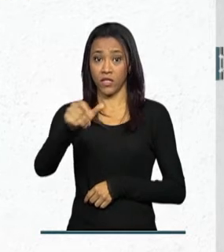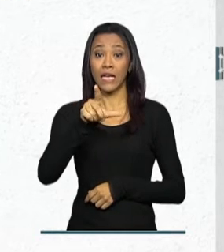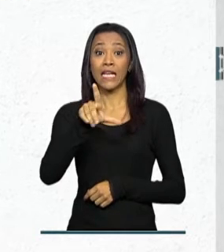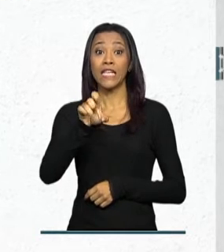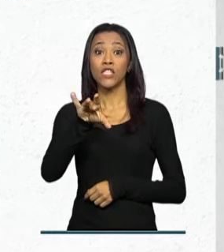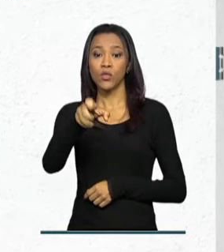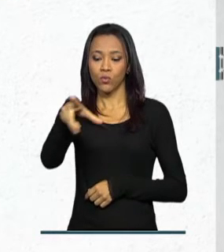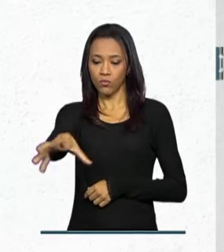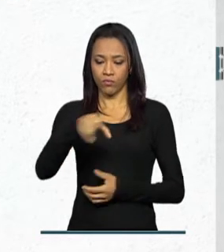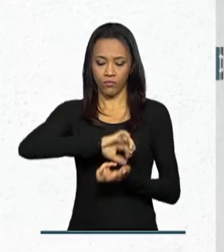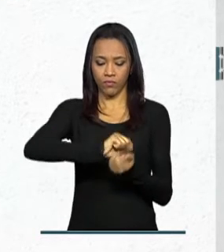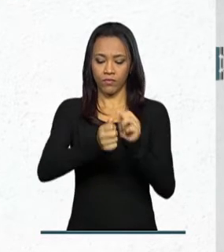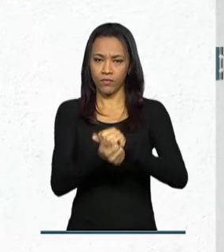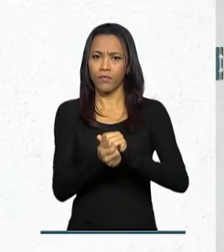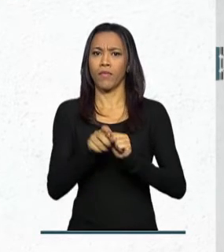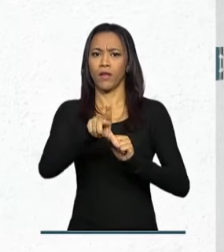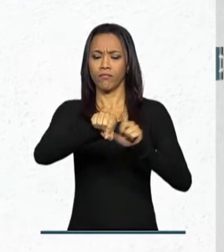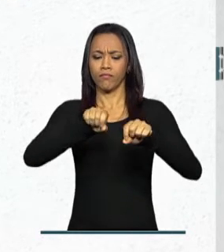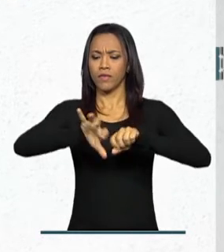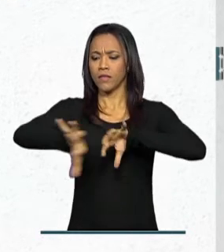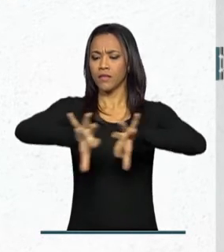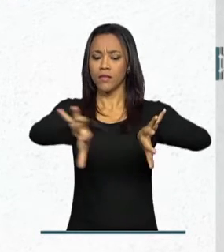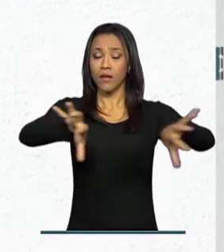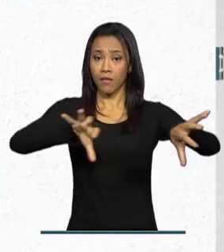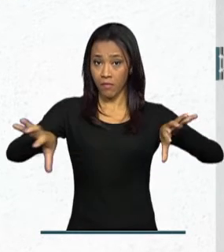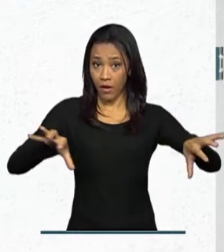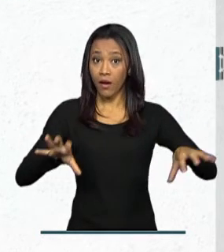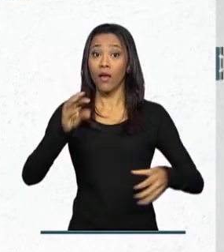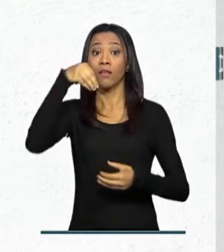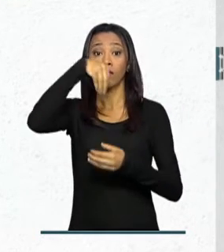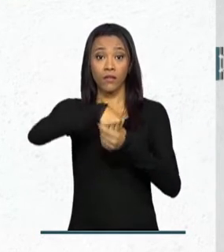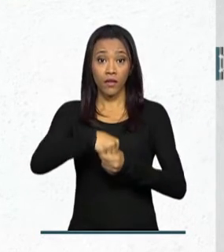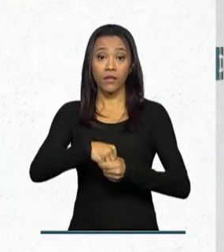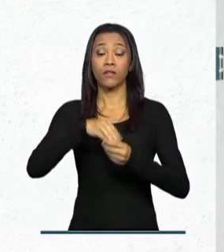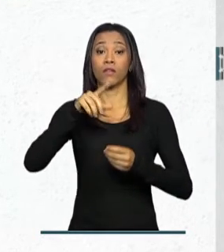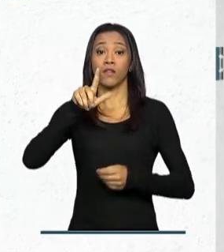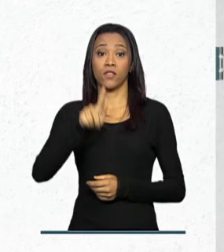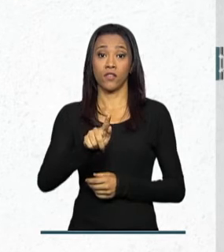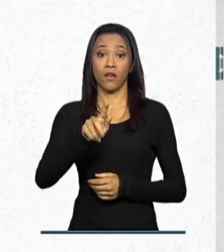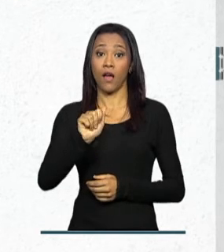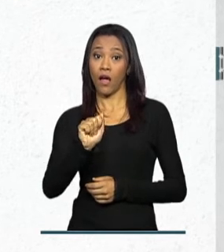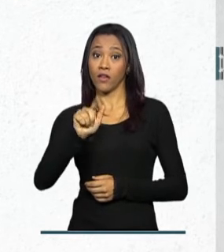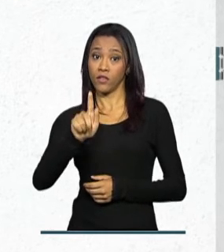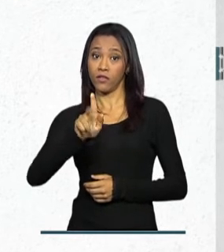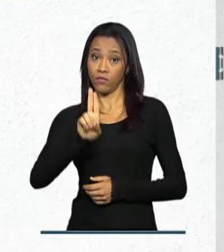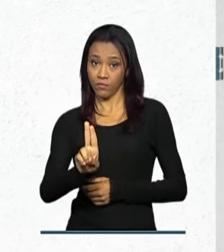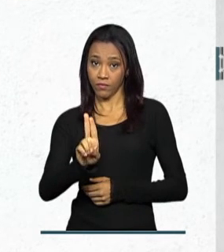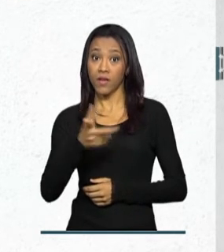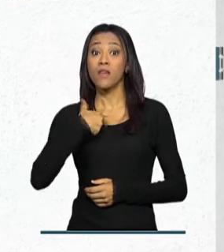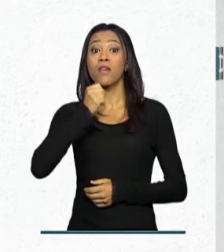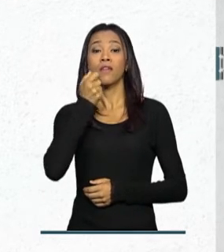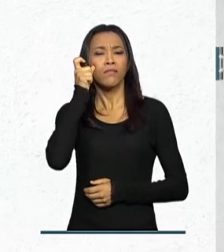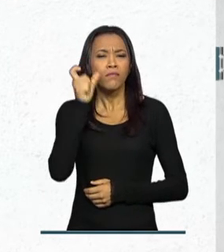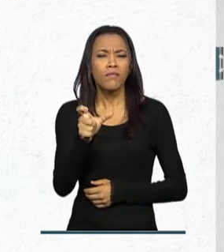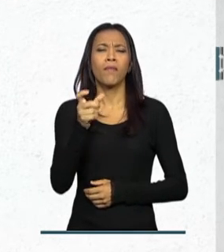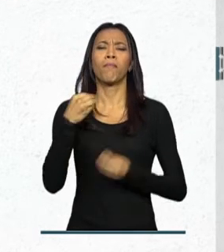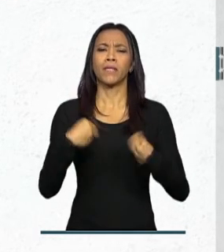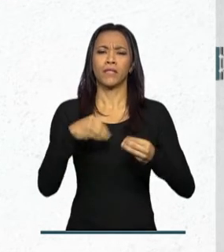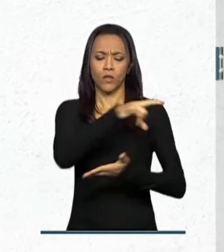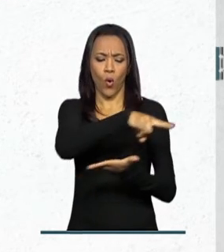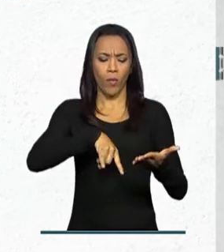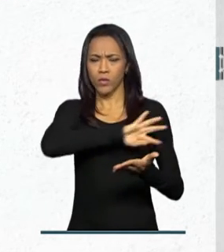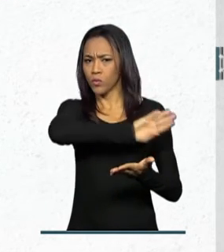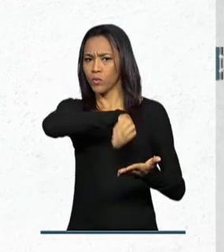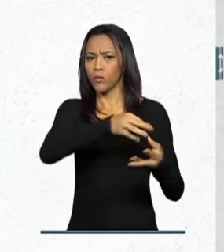recicláveis para realizar a coleta seletiva de resíduos na Advocacia Geral da União, AGU. Os interessados devem entregar